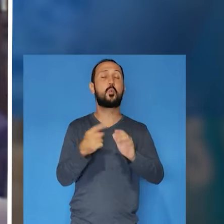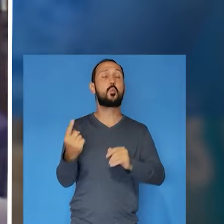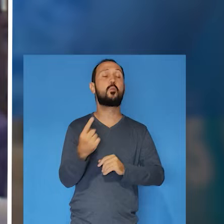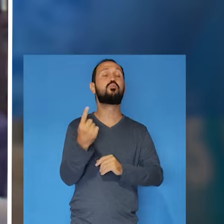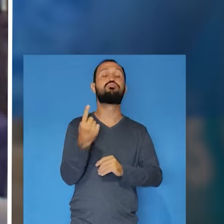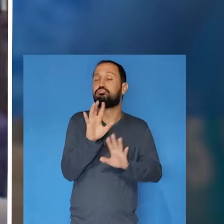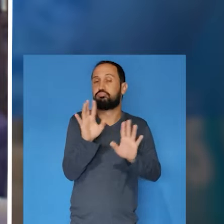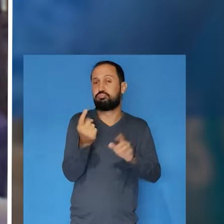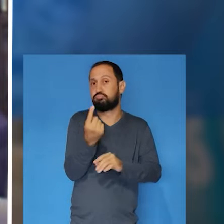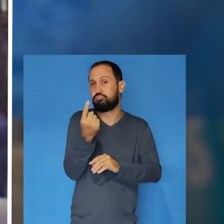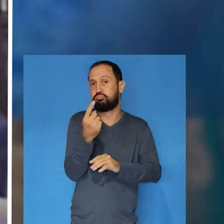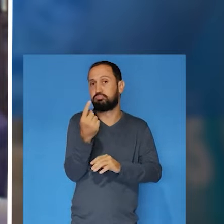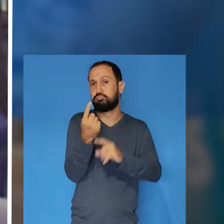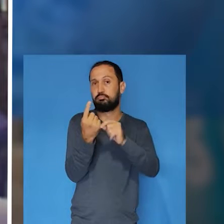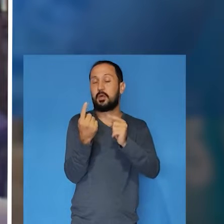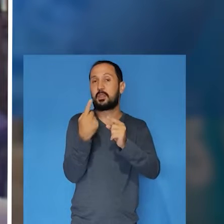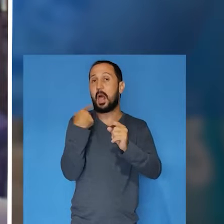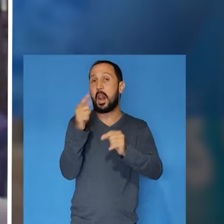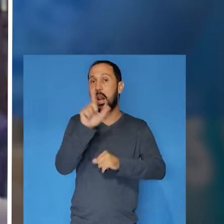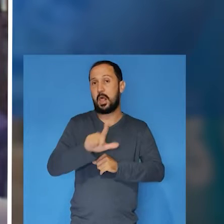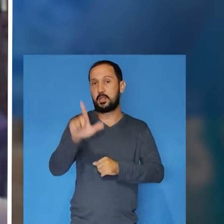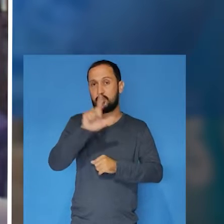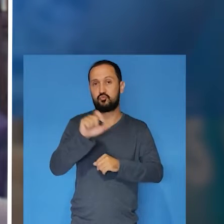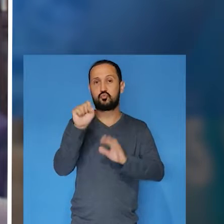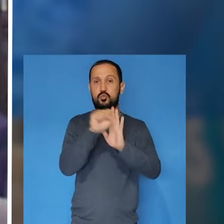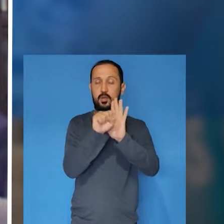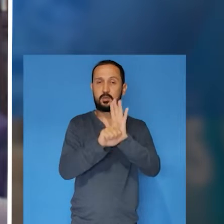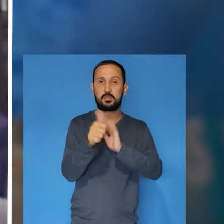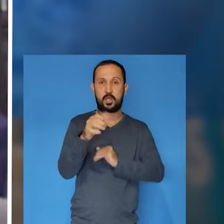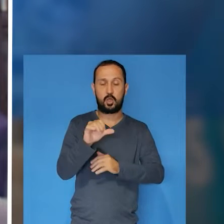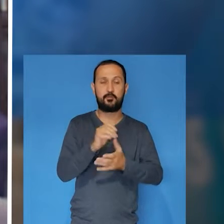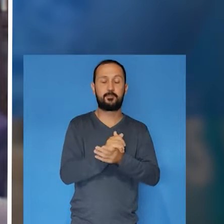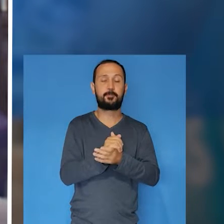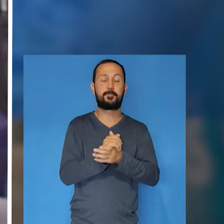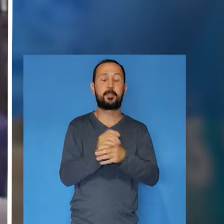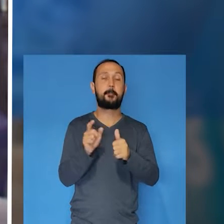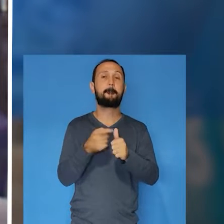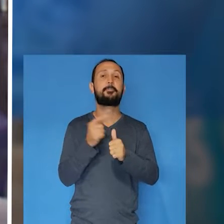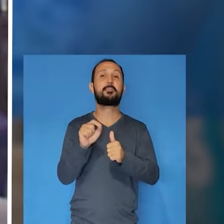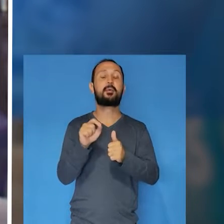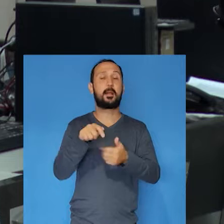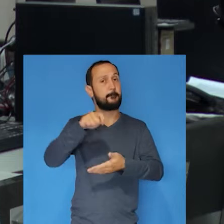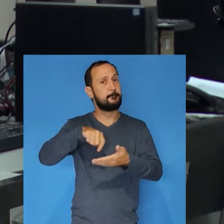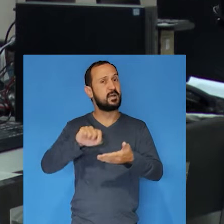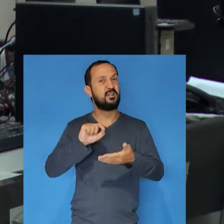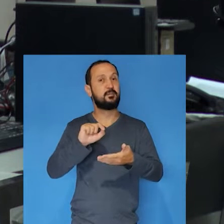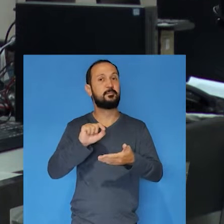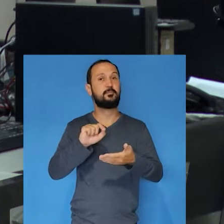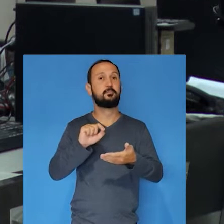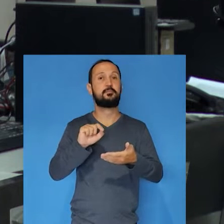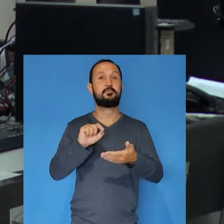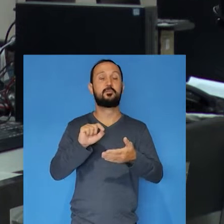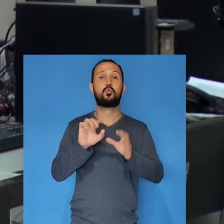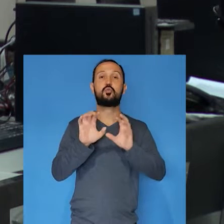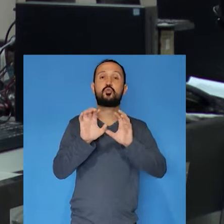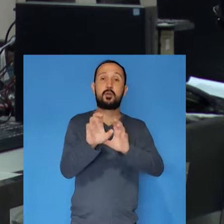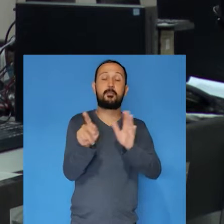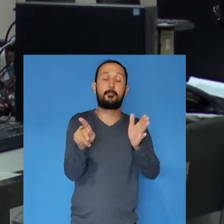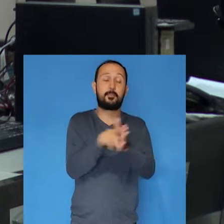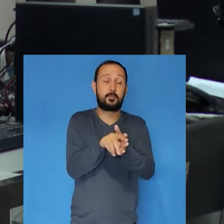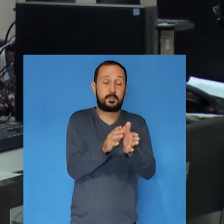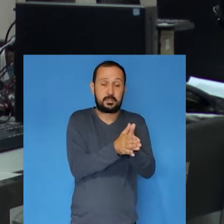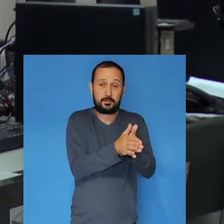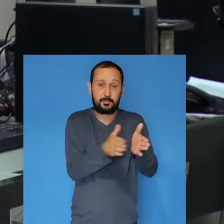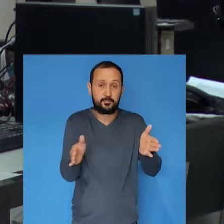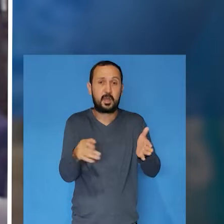um dos nomes mais representativos da nossa literatura no século XIX. Primeiramente, é um autor que, para os padrões